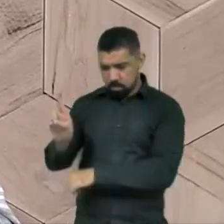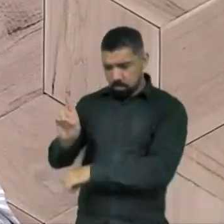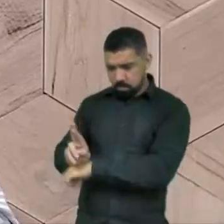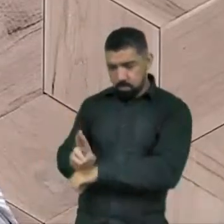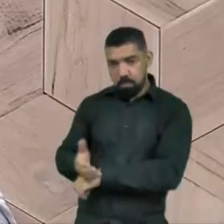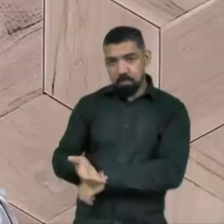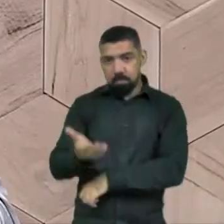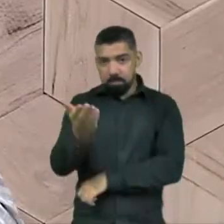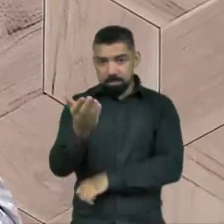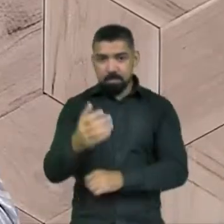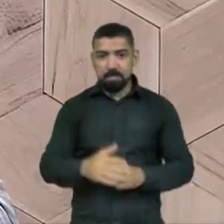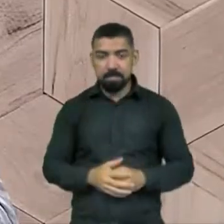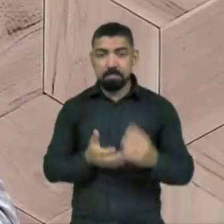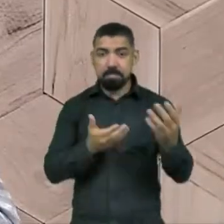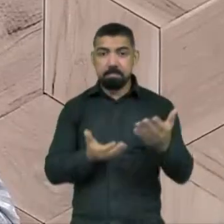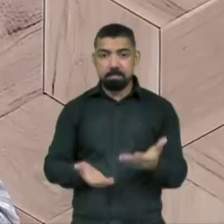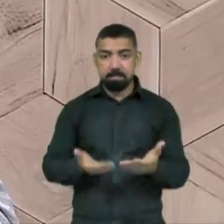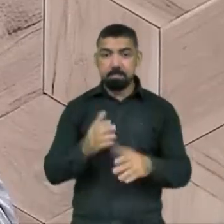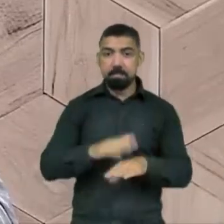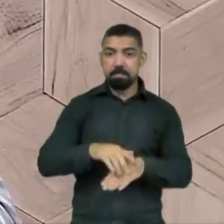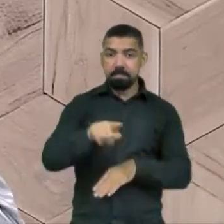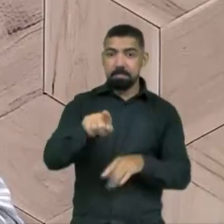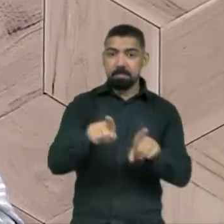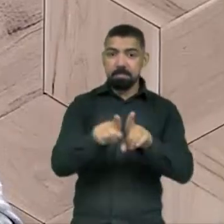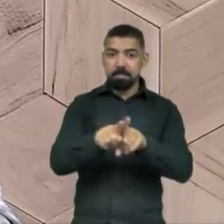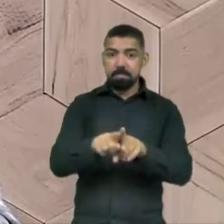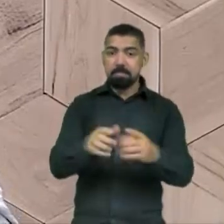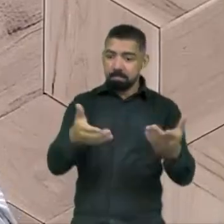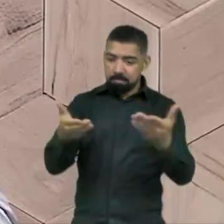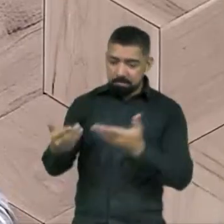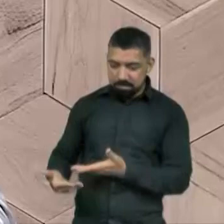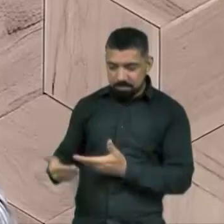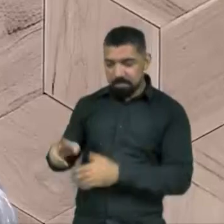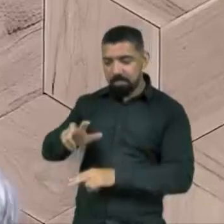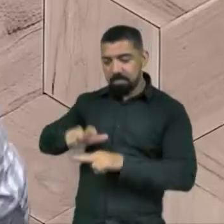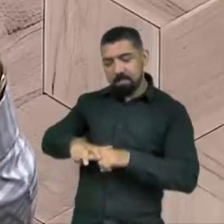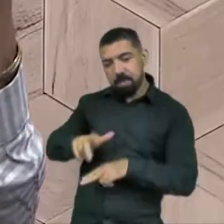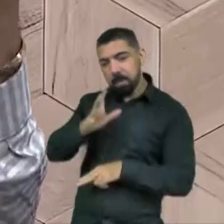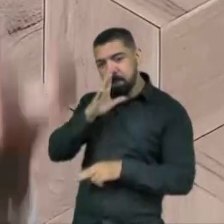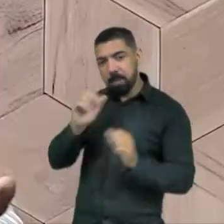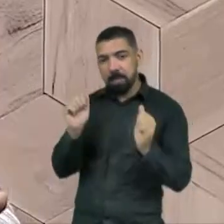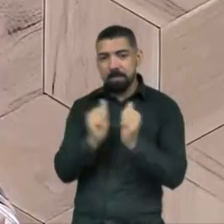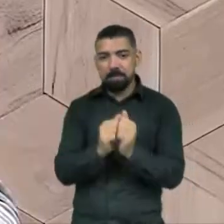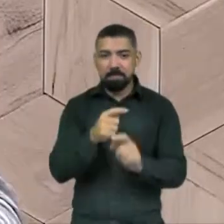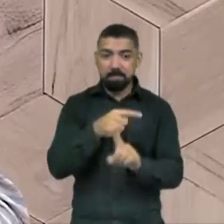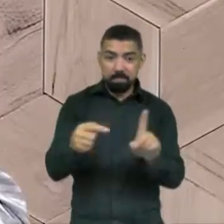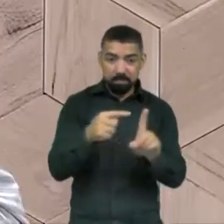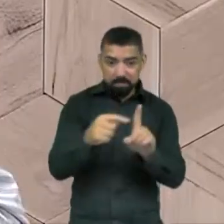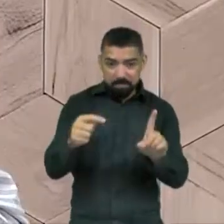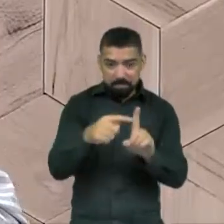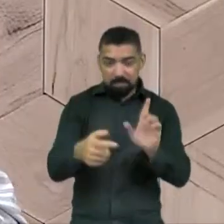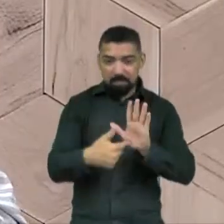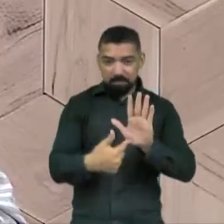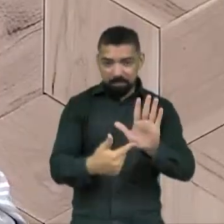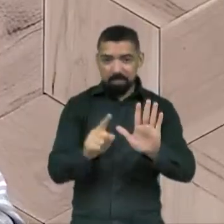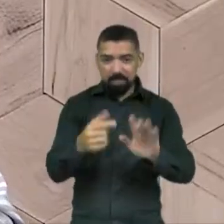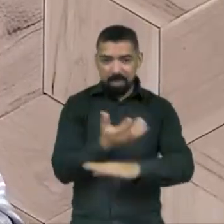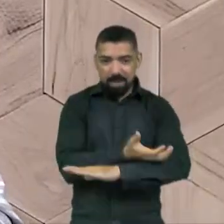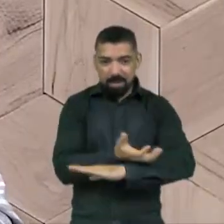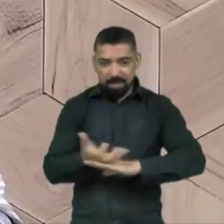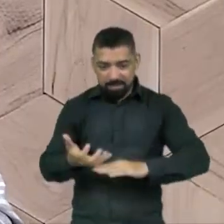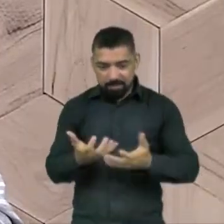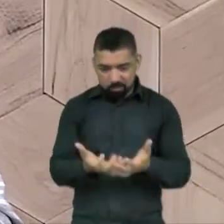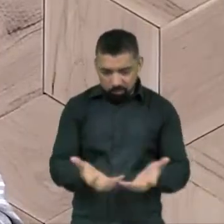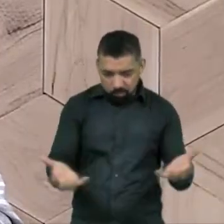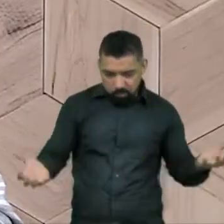você. Então, eu convido você a sentar e assistir conosco esse breve trecho que vai ser a Santa Ceia da Paixão de